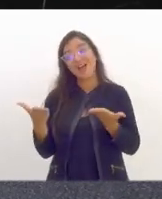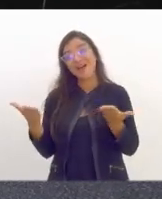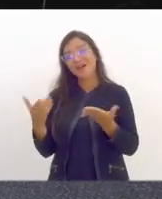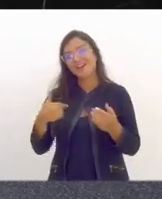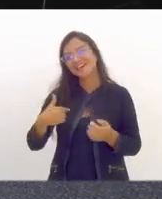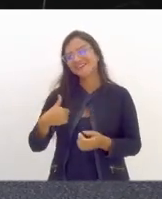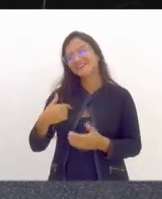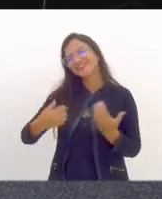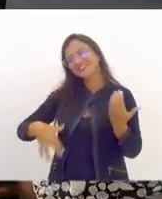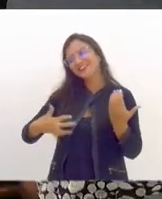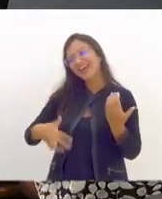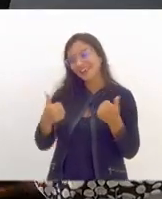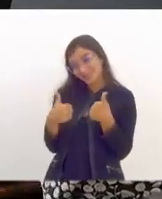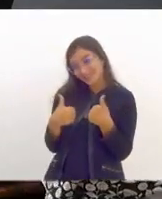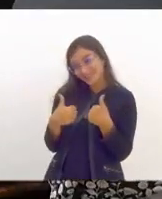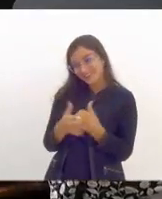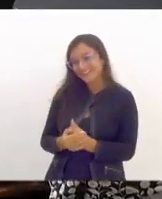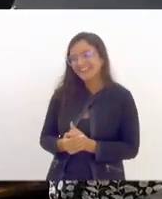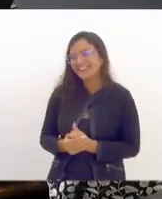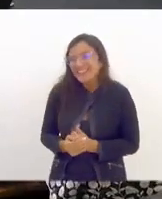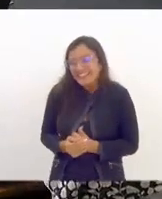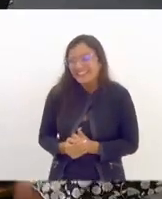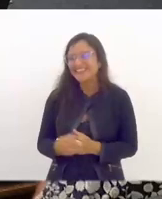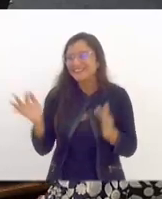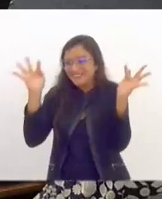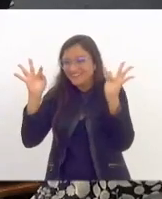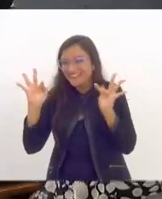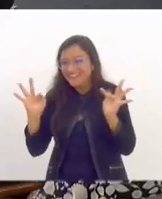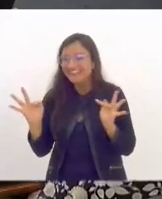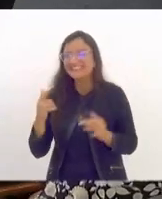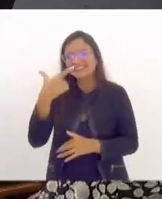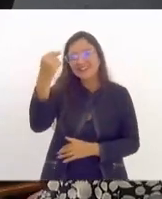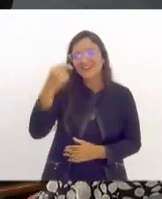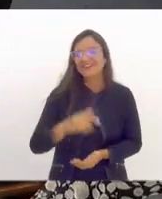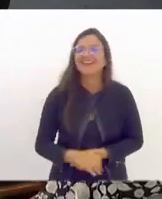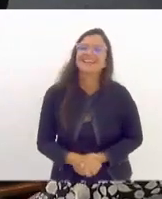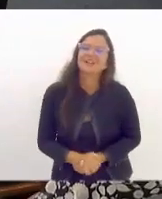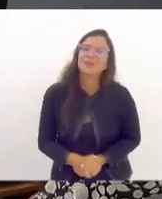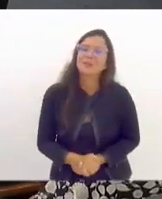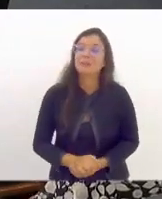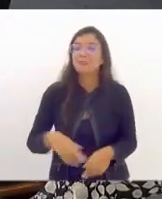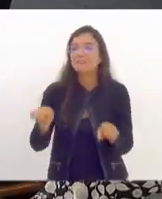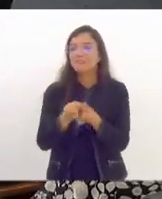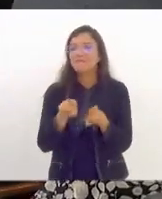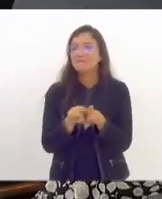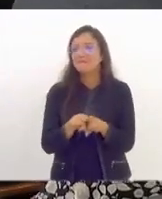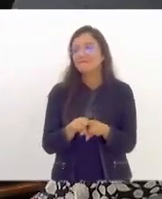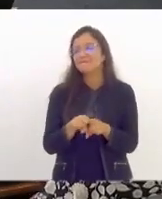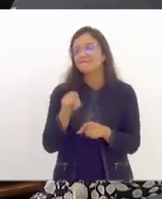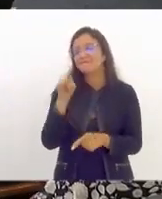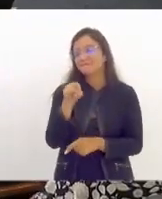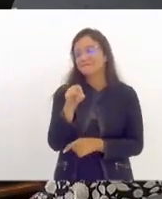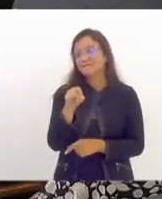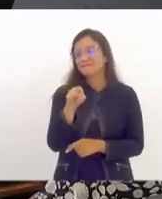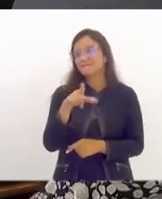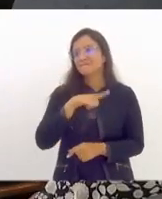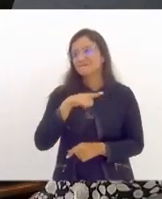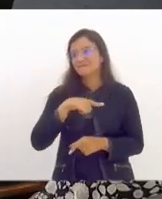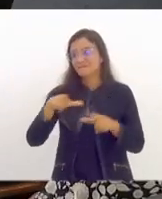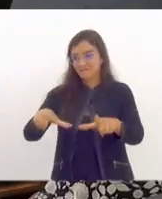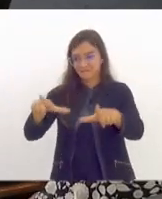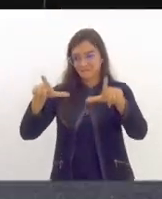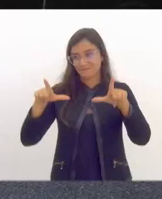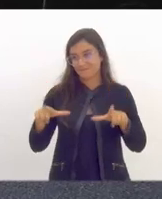aqui me deram essa moral e também fui agraciado tá com esse diploma